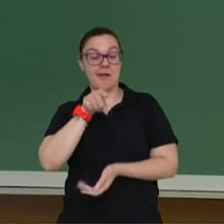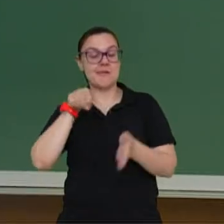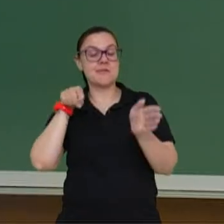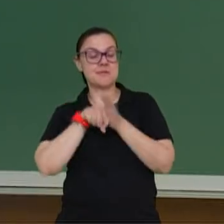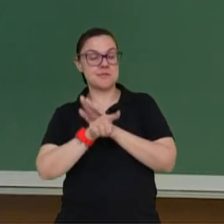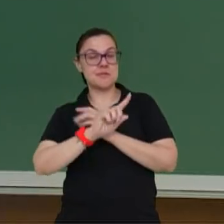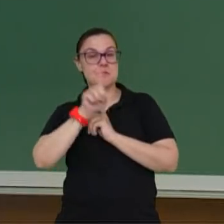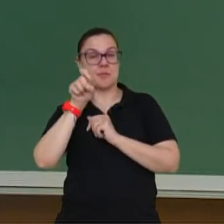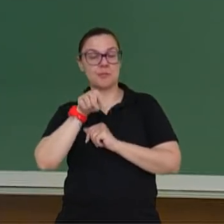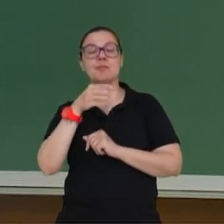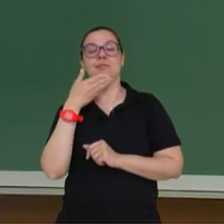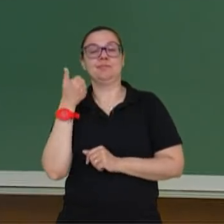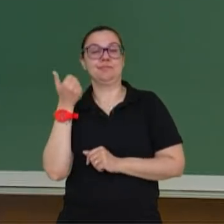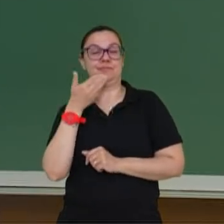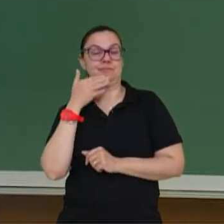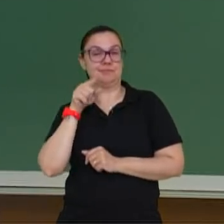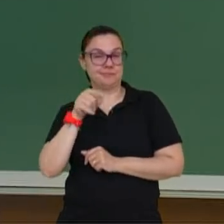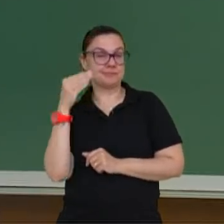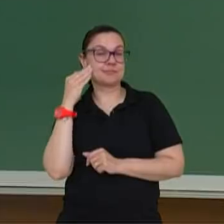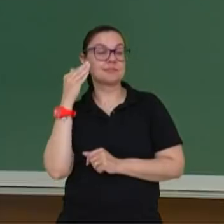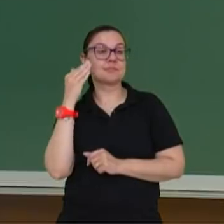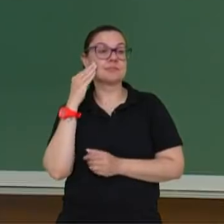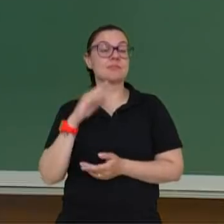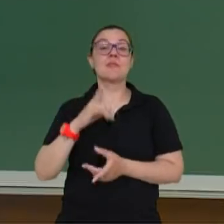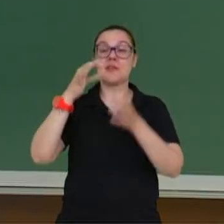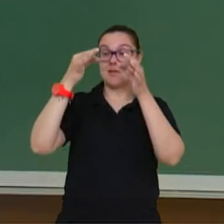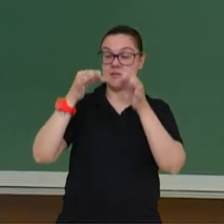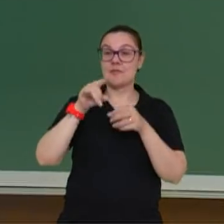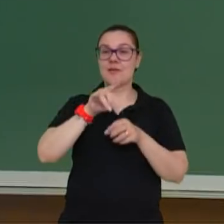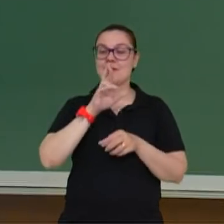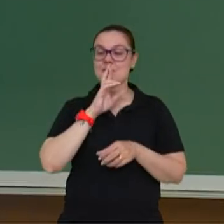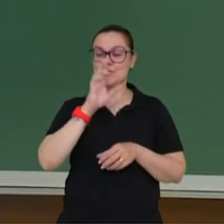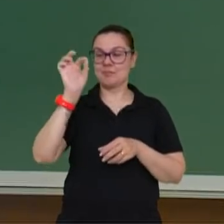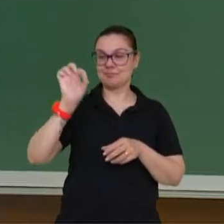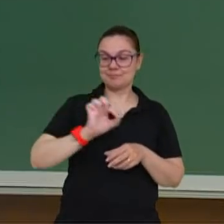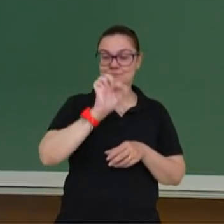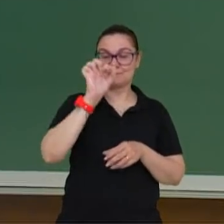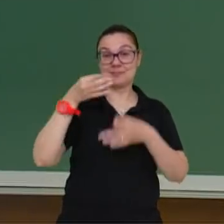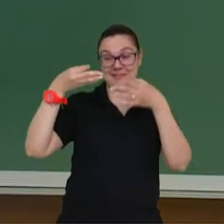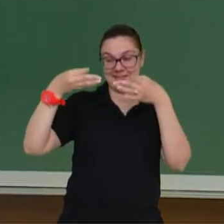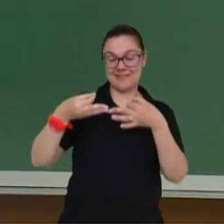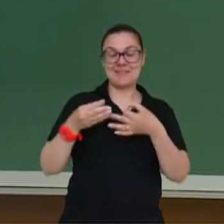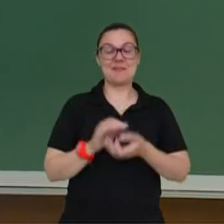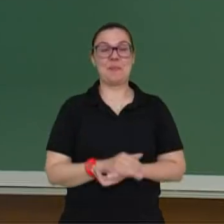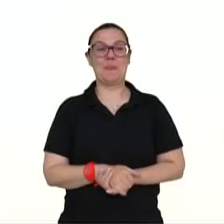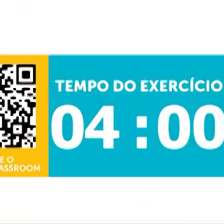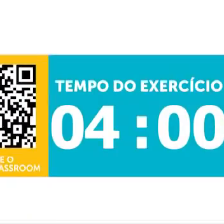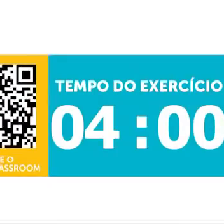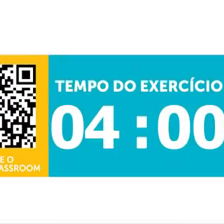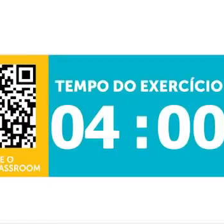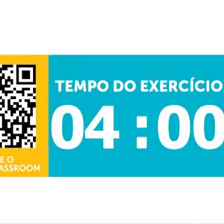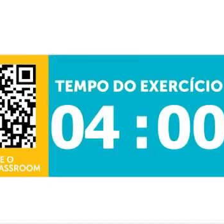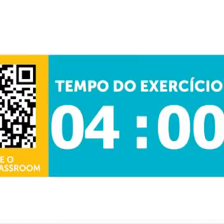questão vocês já sabem, então eu tenho certeza que vocês vão marcar a certa.